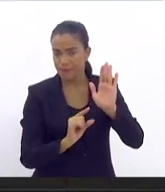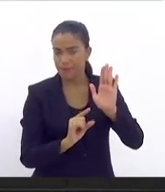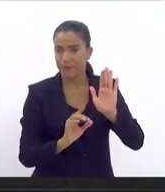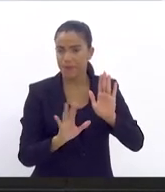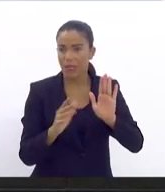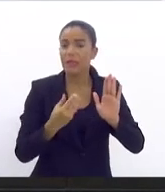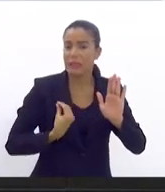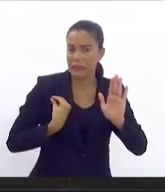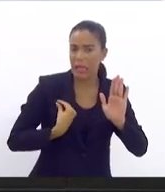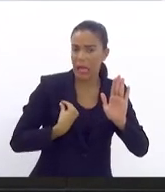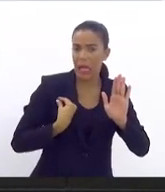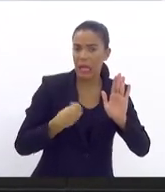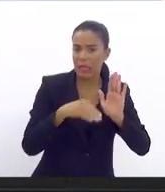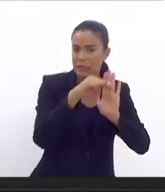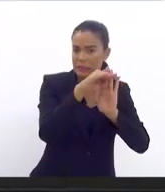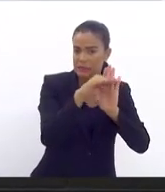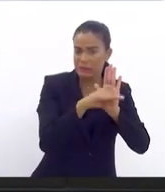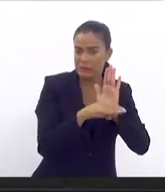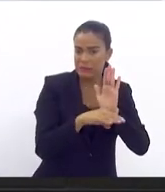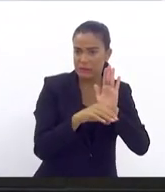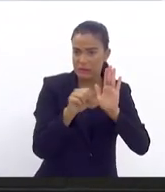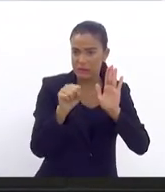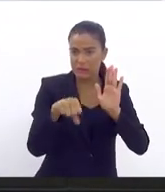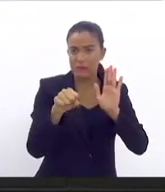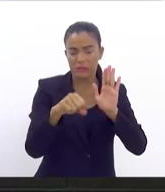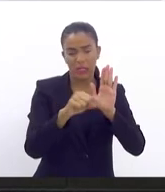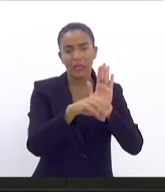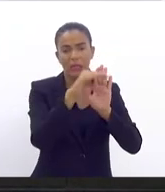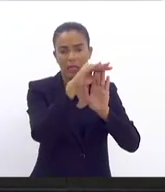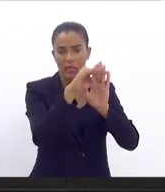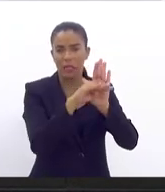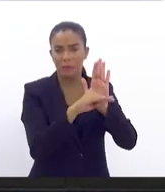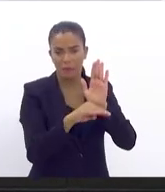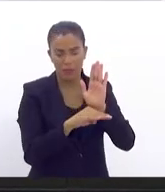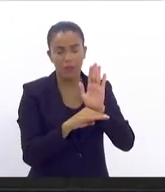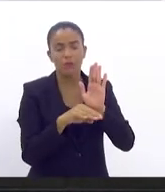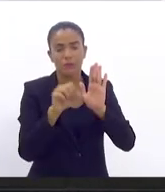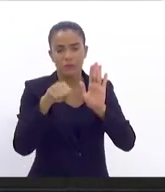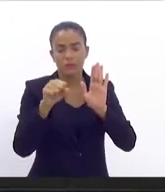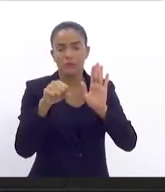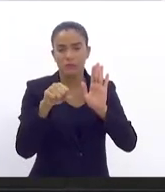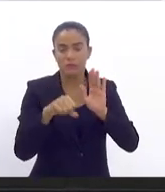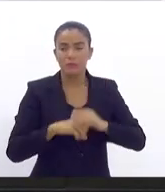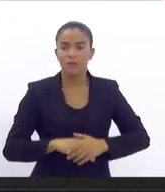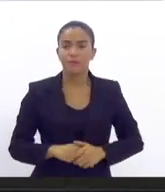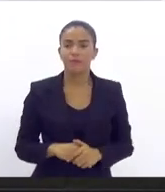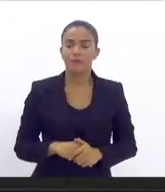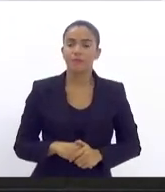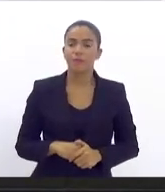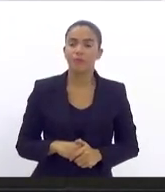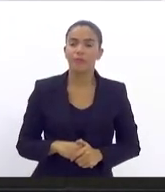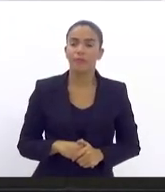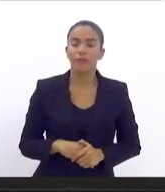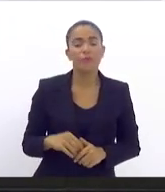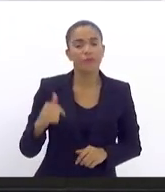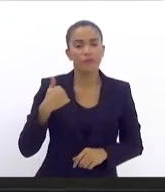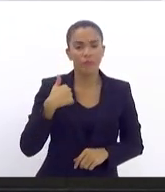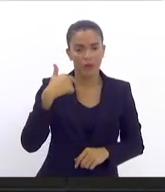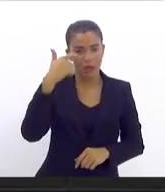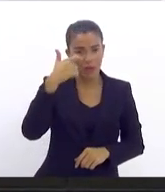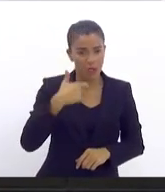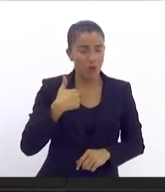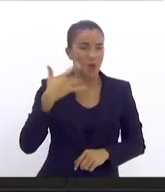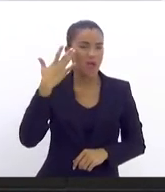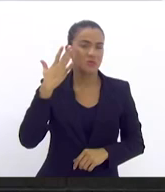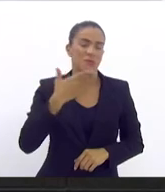Esse PL já está na pauta ou é uma questão de ordem? Está na pauta, então está incluído em pauta pela questão de ordem. Eu até admito